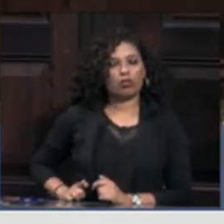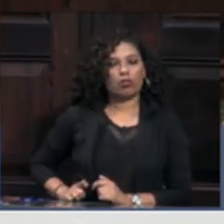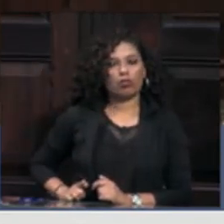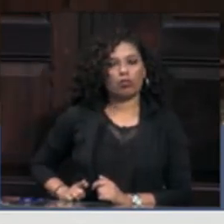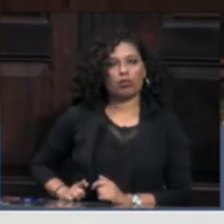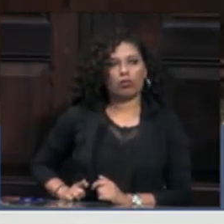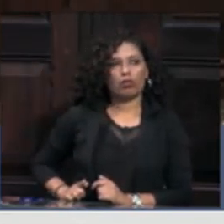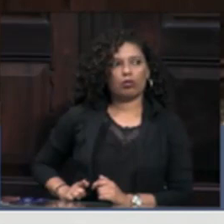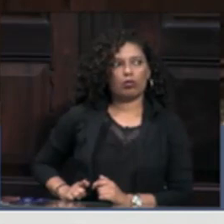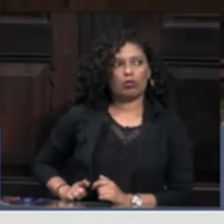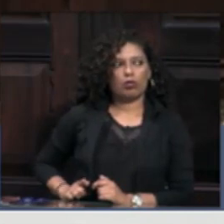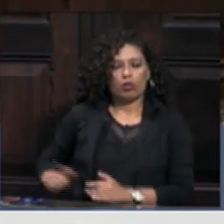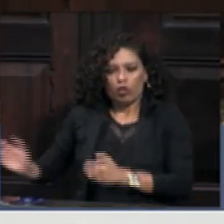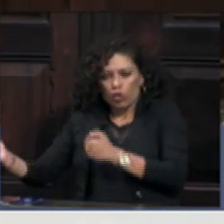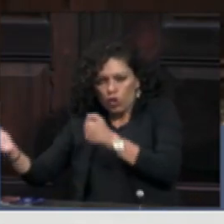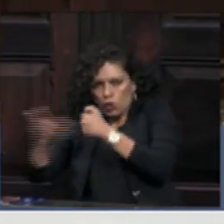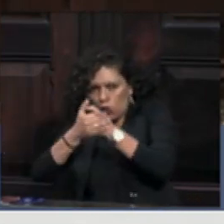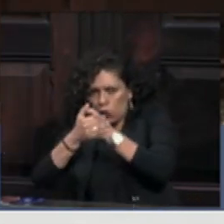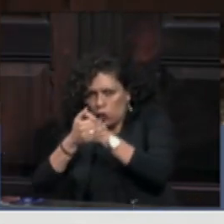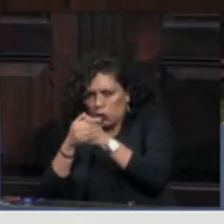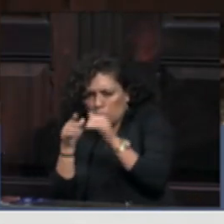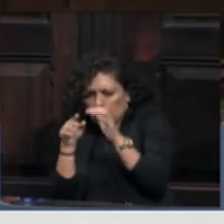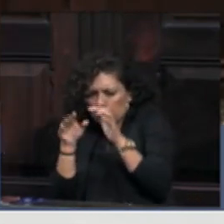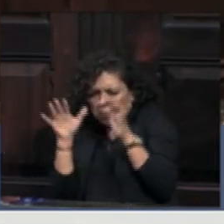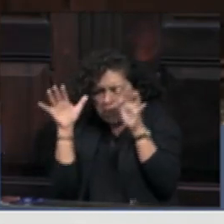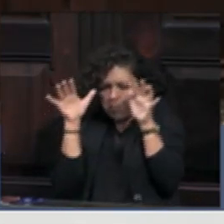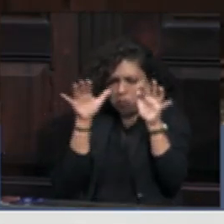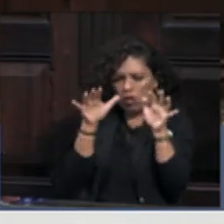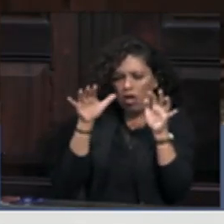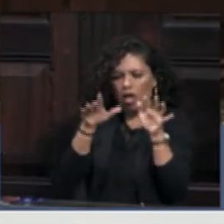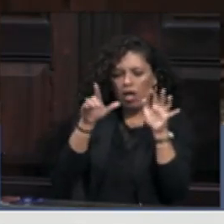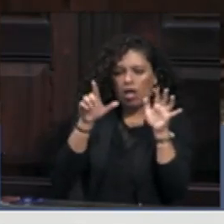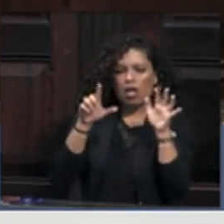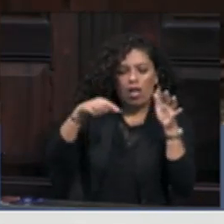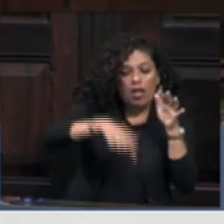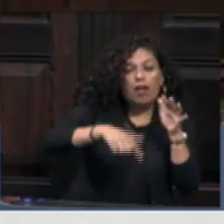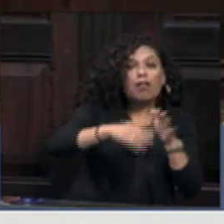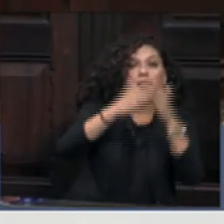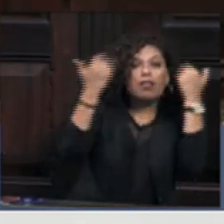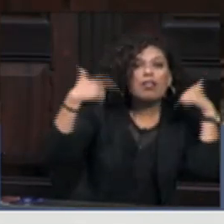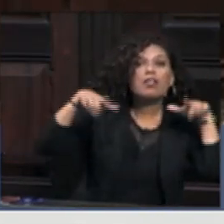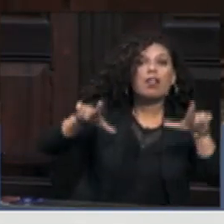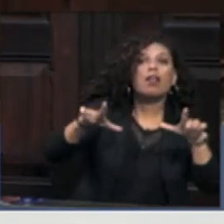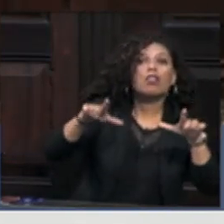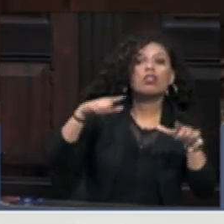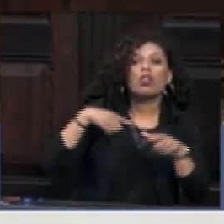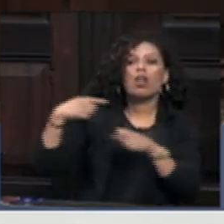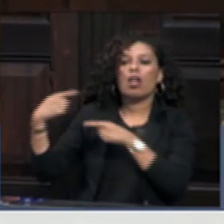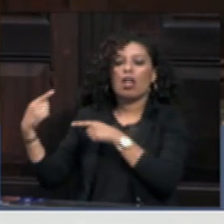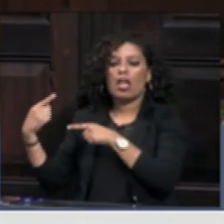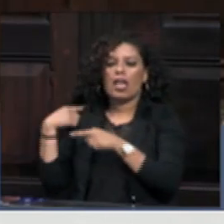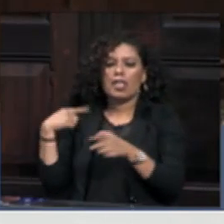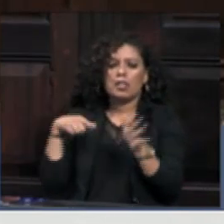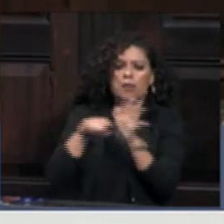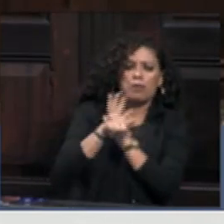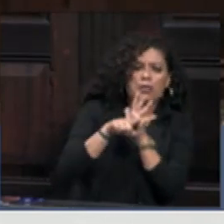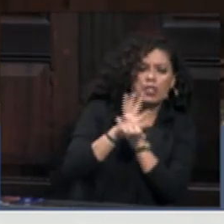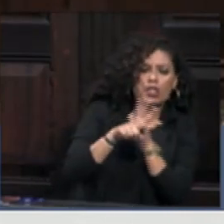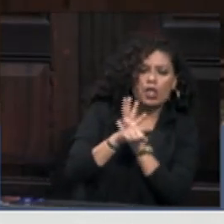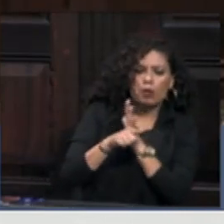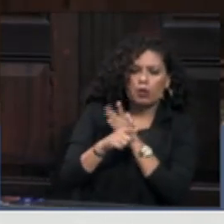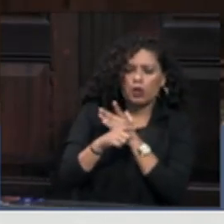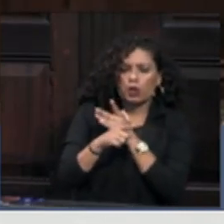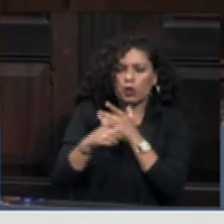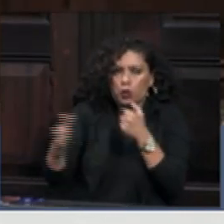interferindo no poder legislativo com parlamentares da sua futura base